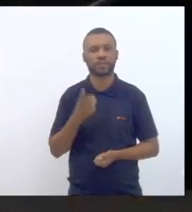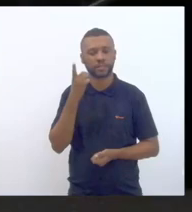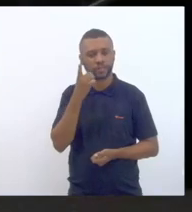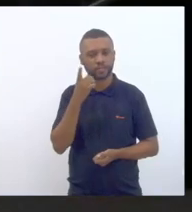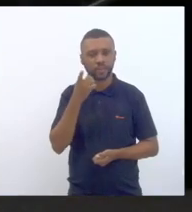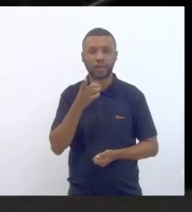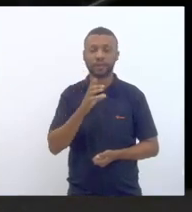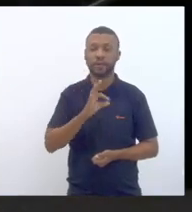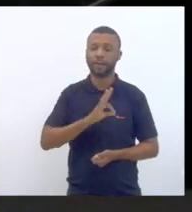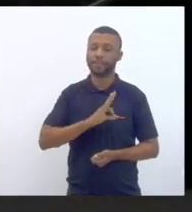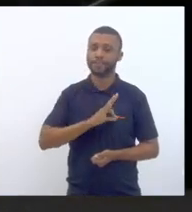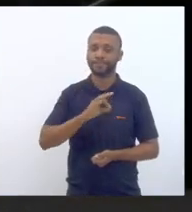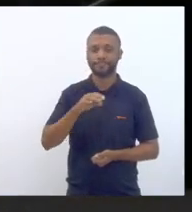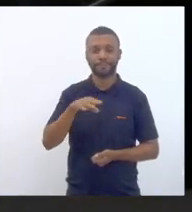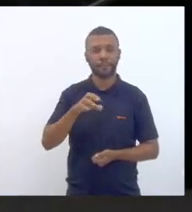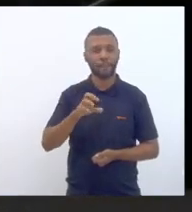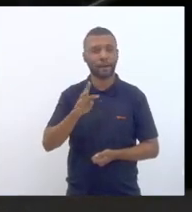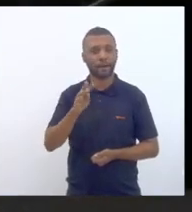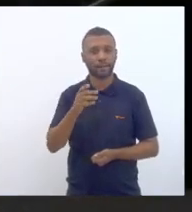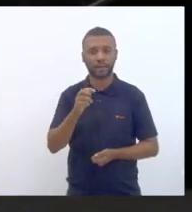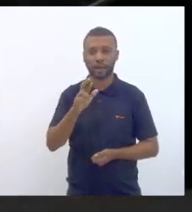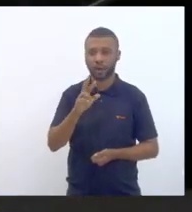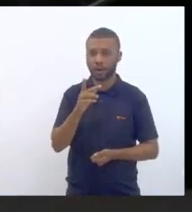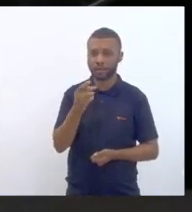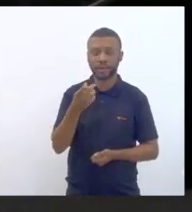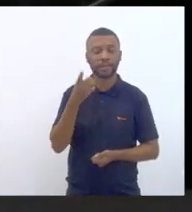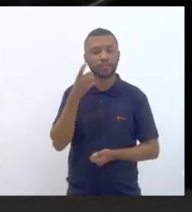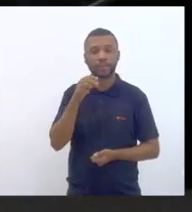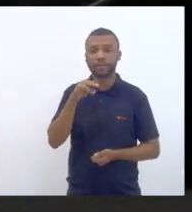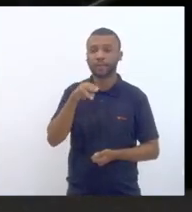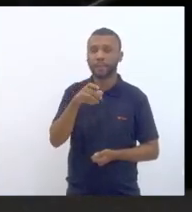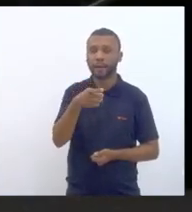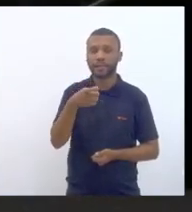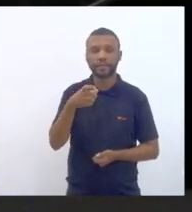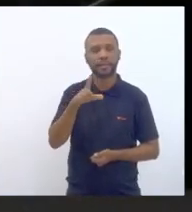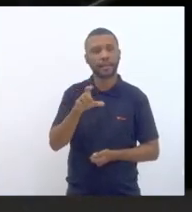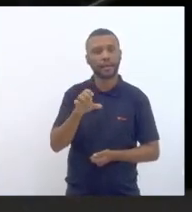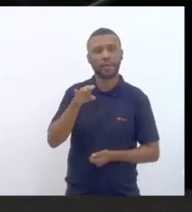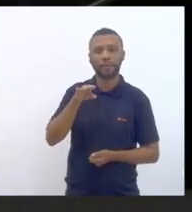Deputada Marta Rocha. Deputado Maxi Lemos.